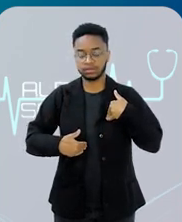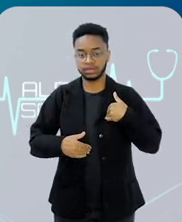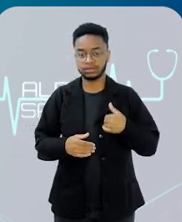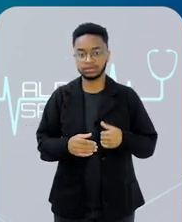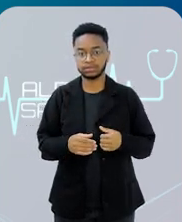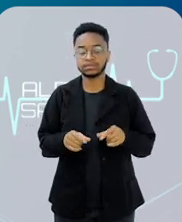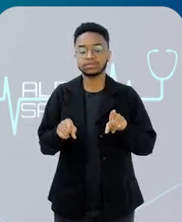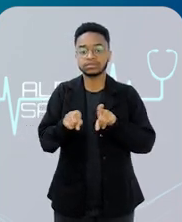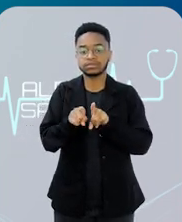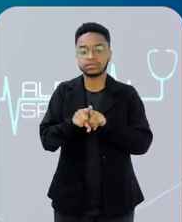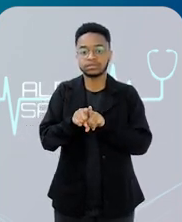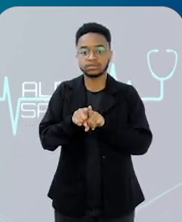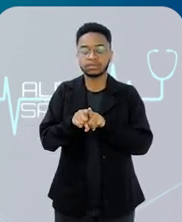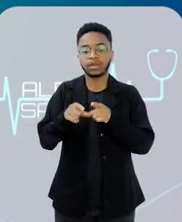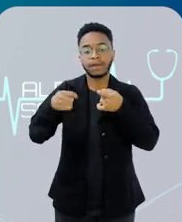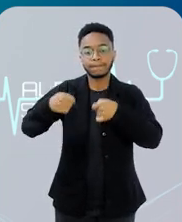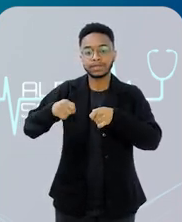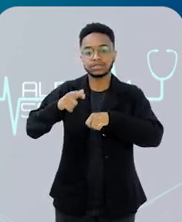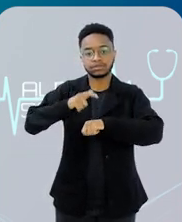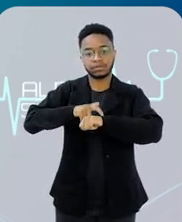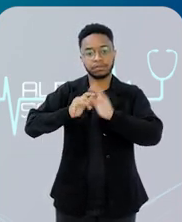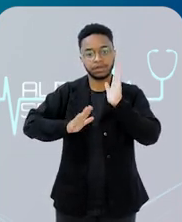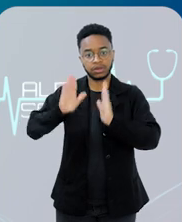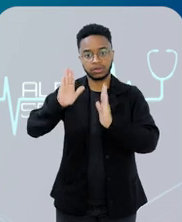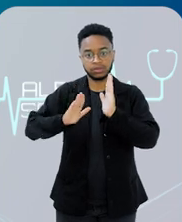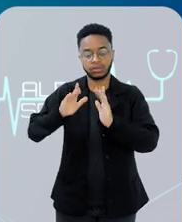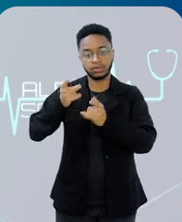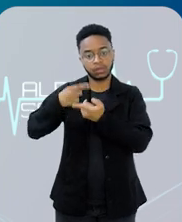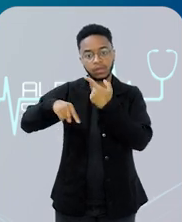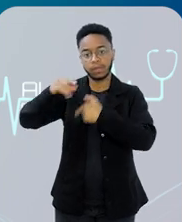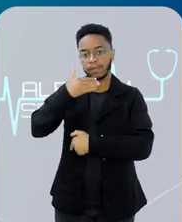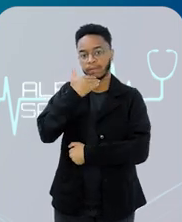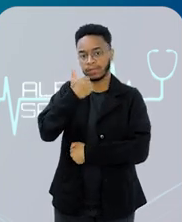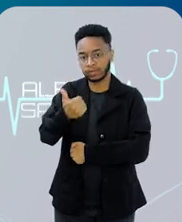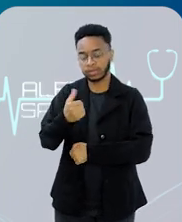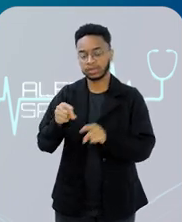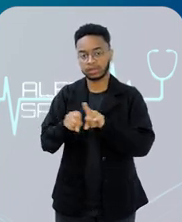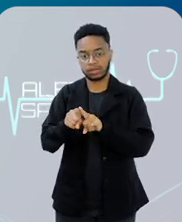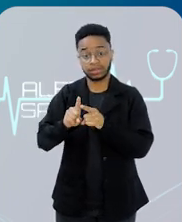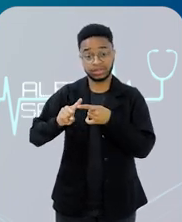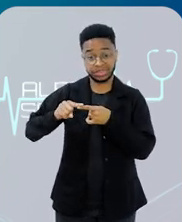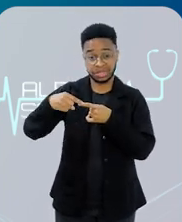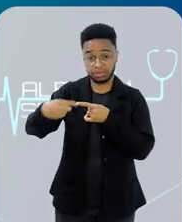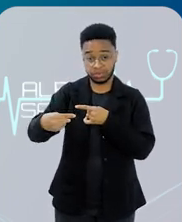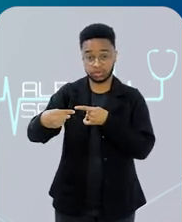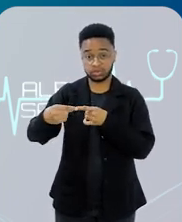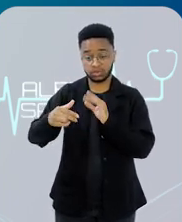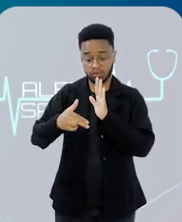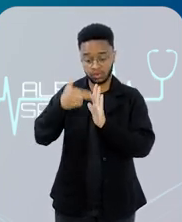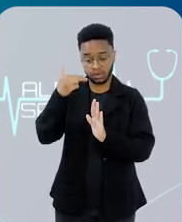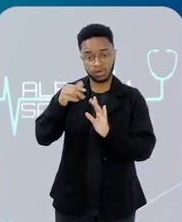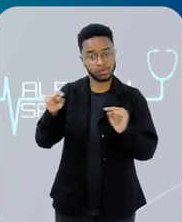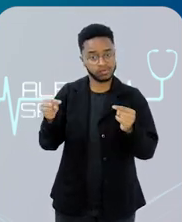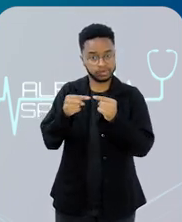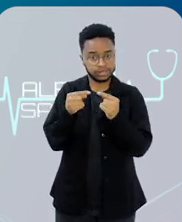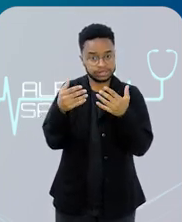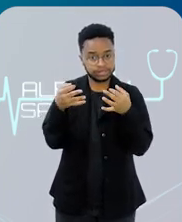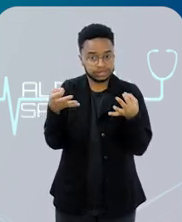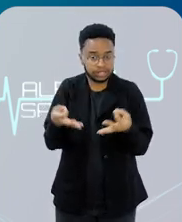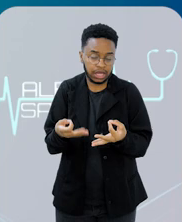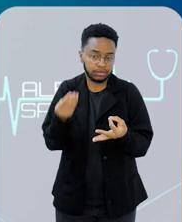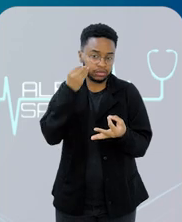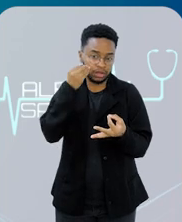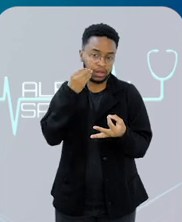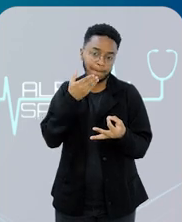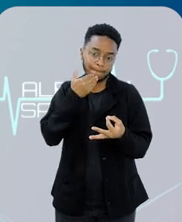metabolismo, necessidades de tempo de recuperação também. É importante um pós-operatório ser feito de forma adequada para